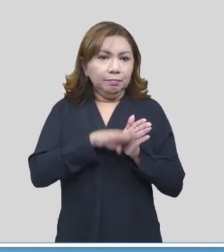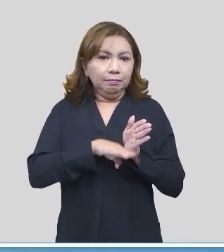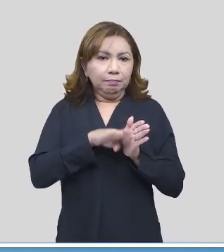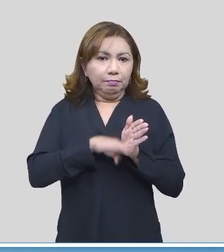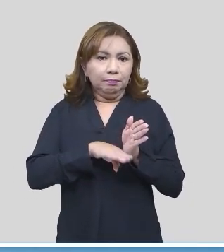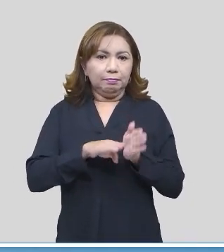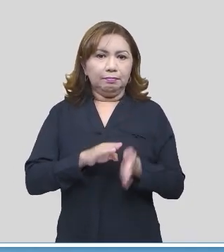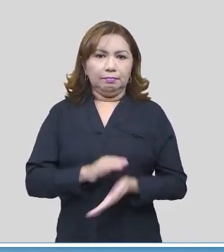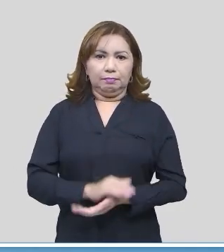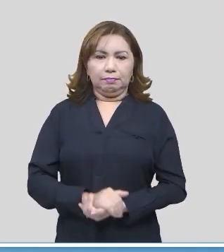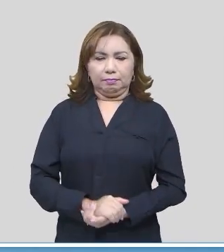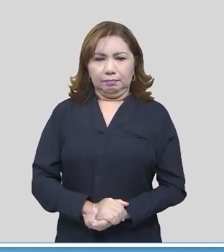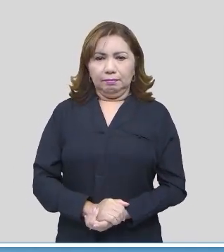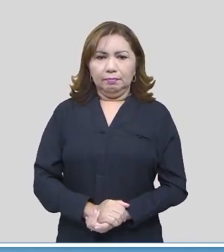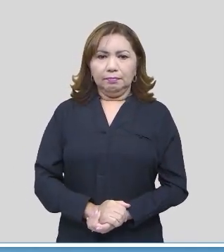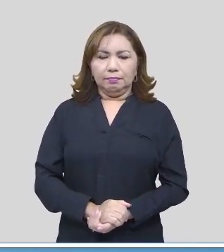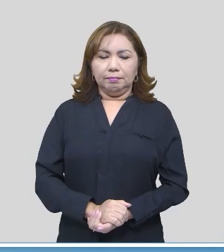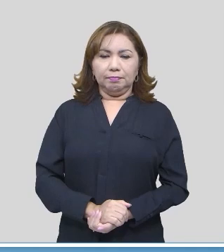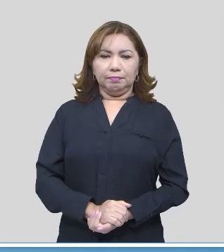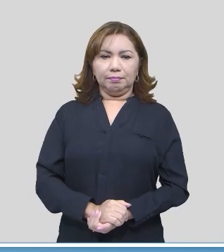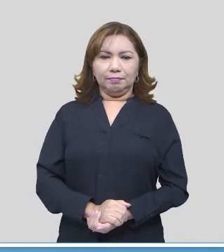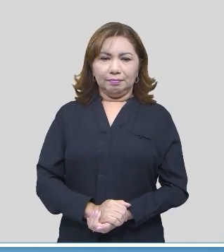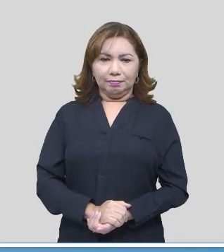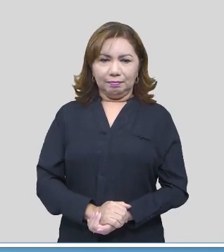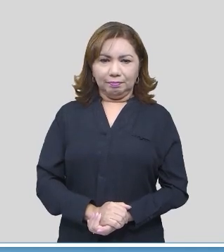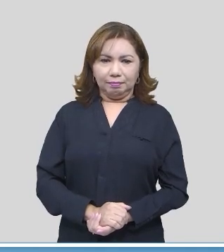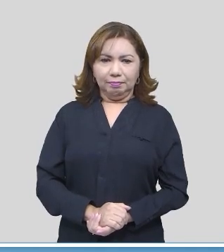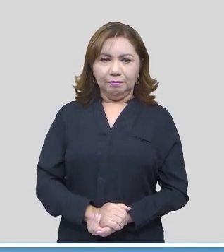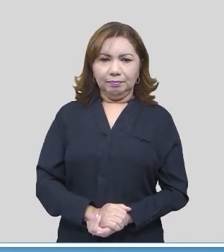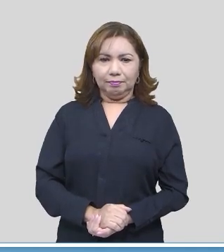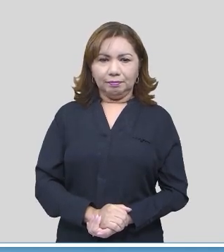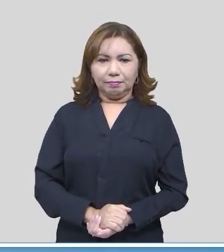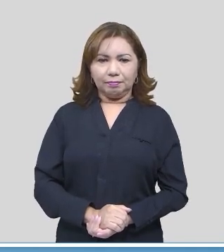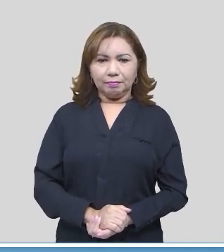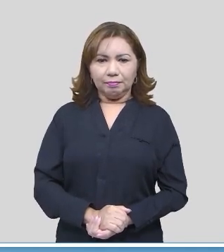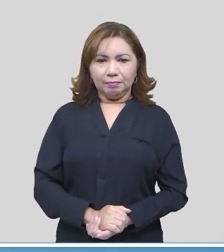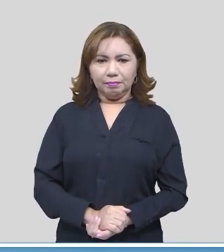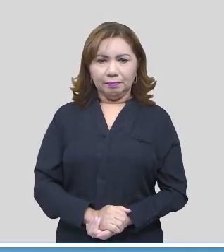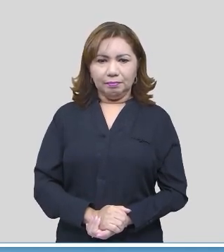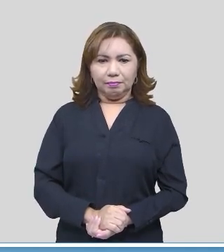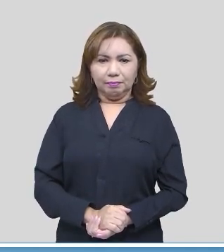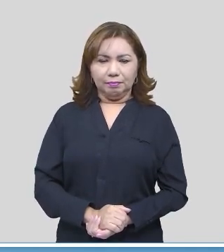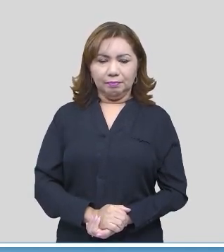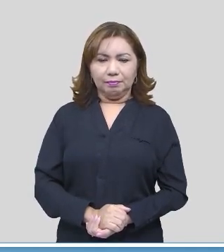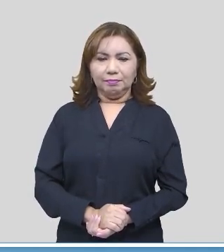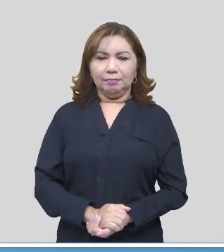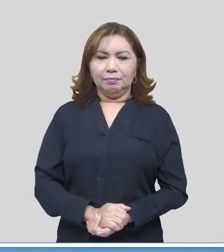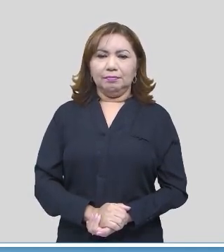166 menos 129